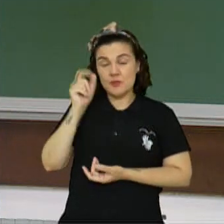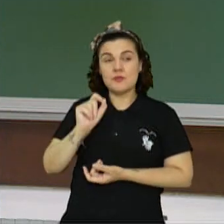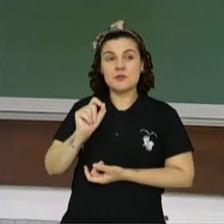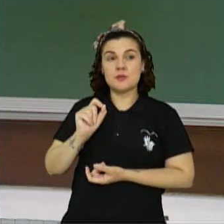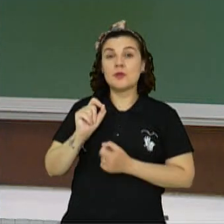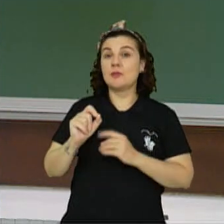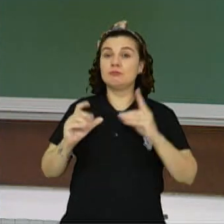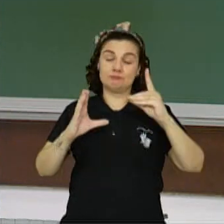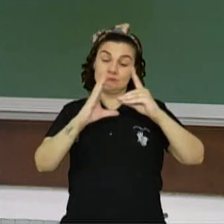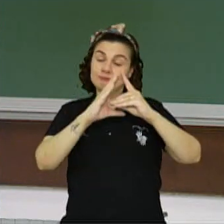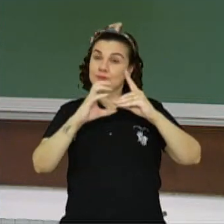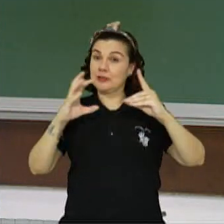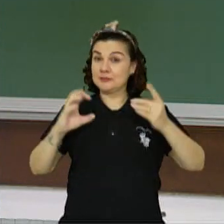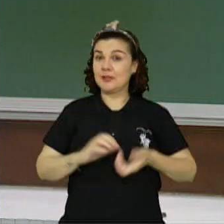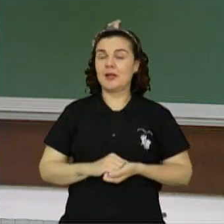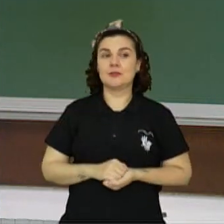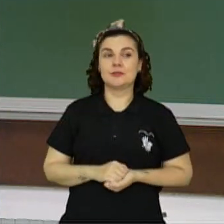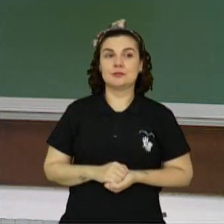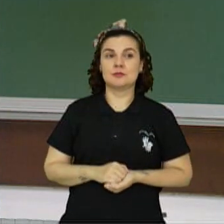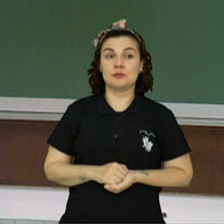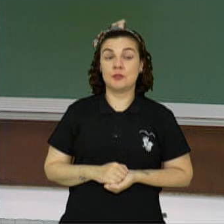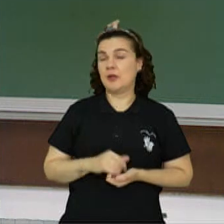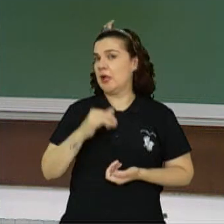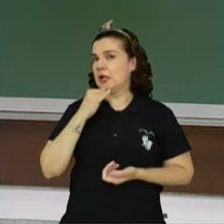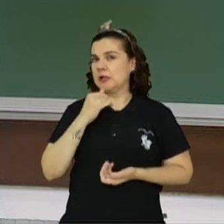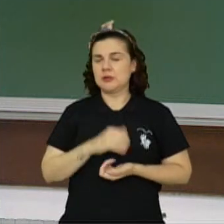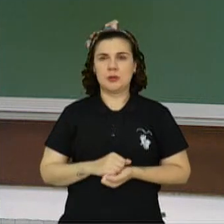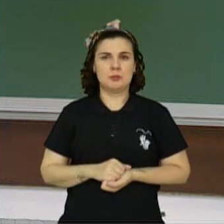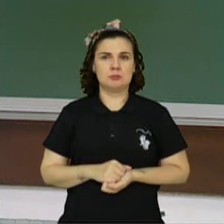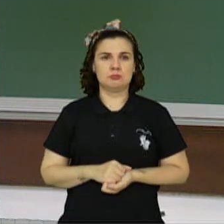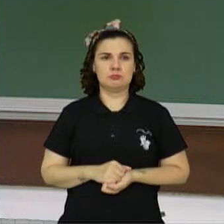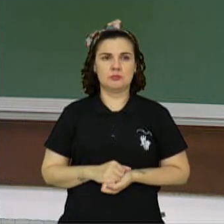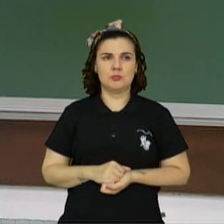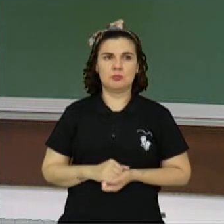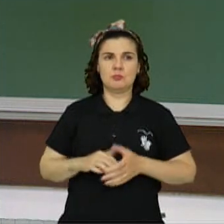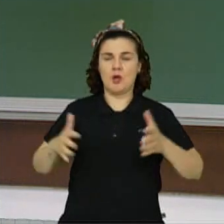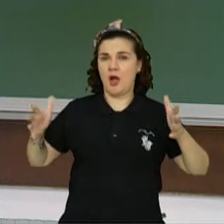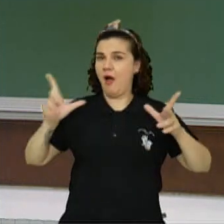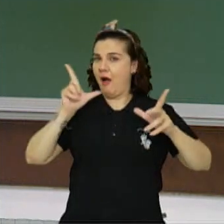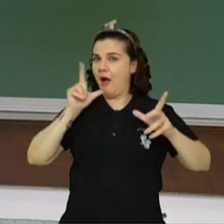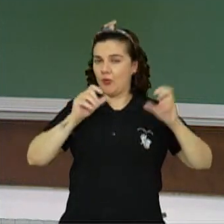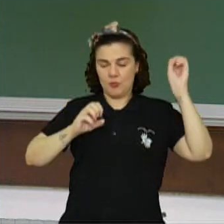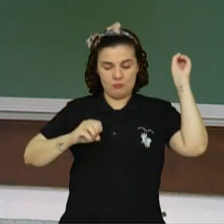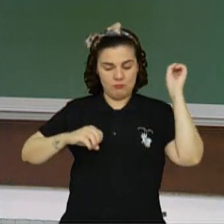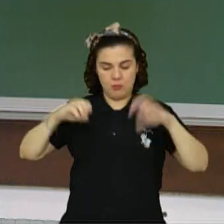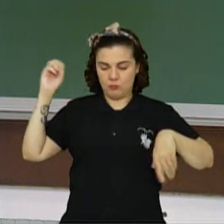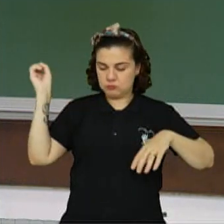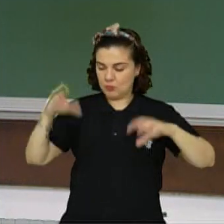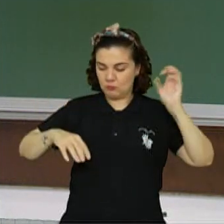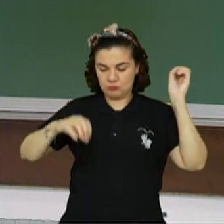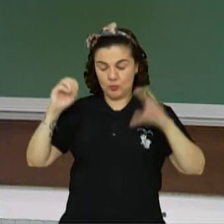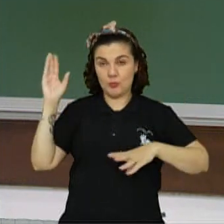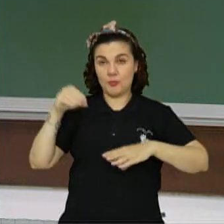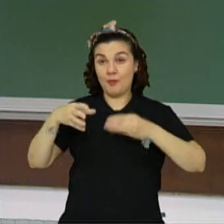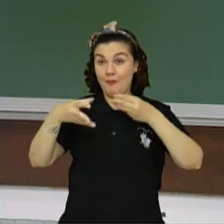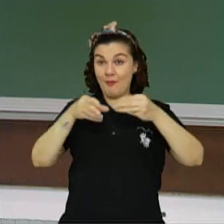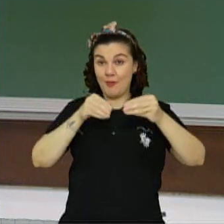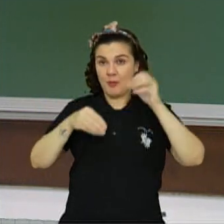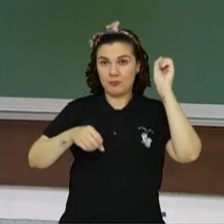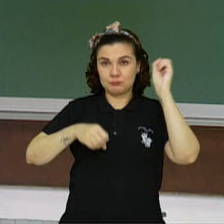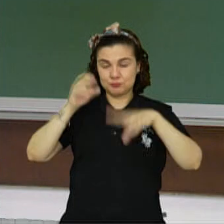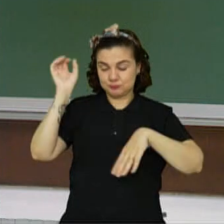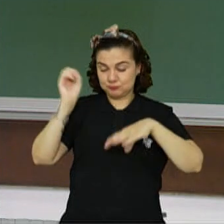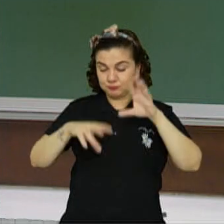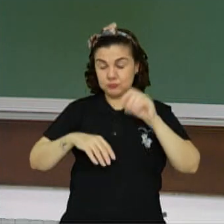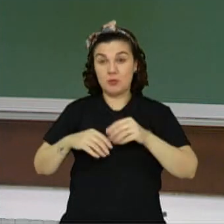da densidade. Então, ele colocava lá, vamos supor, colocava num grande tonel de água e colocava esses plásticos ali